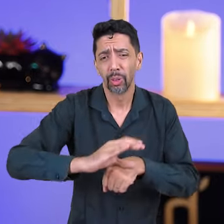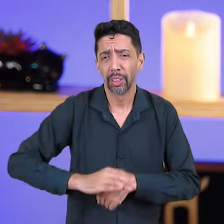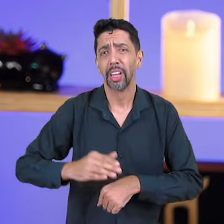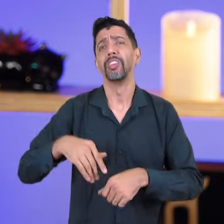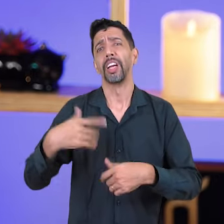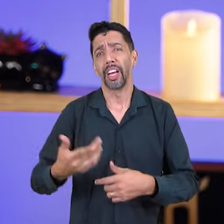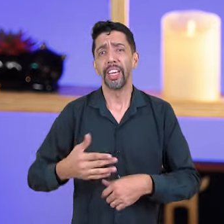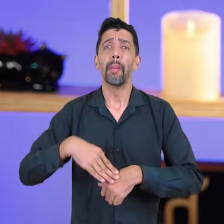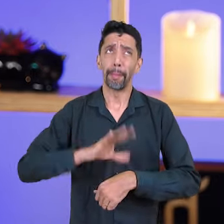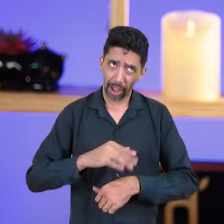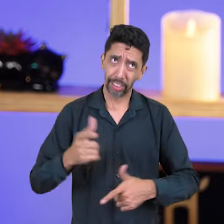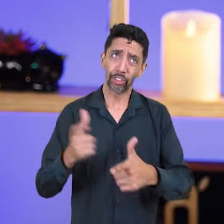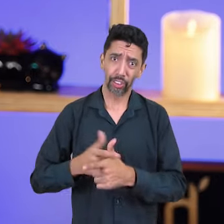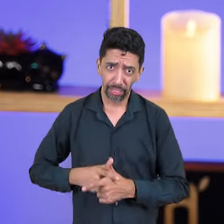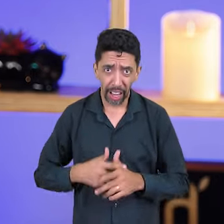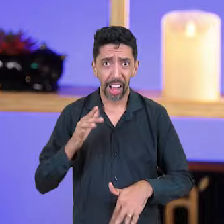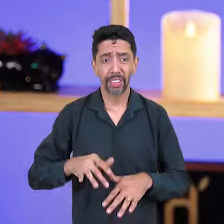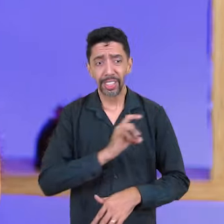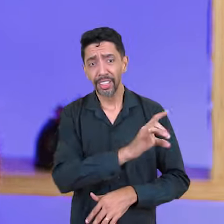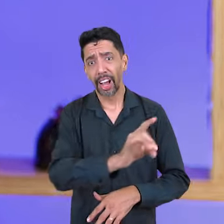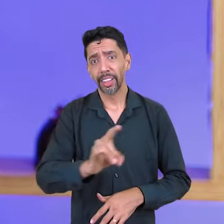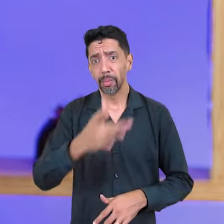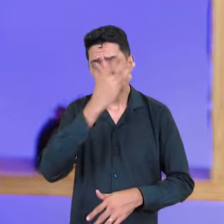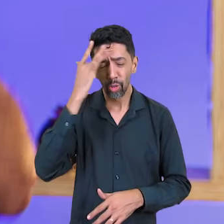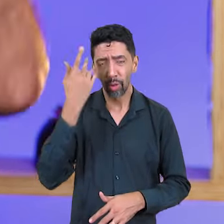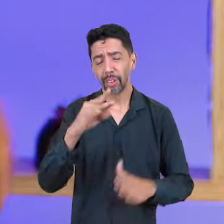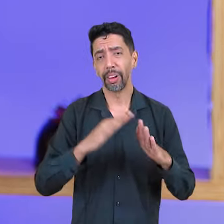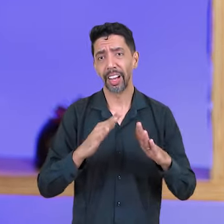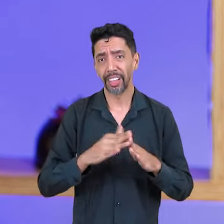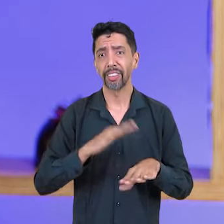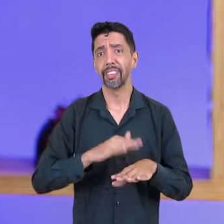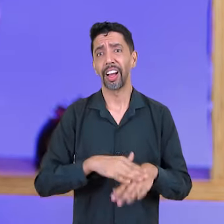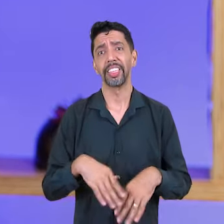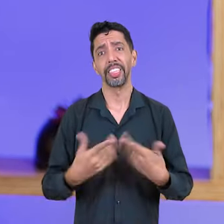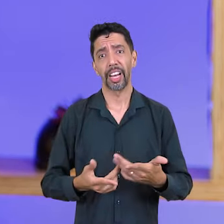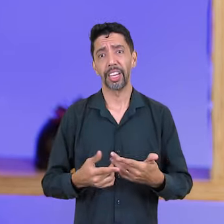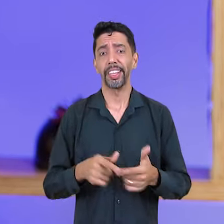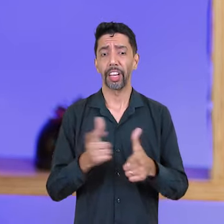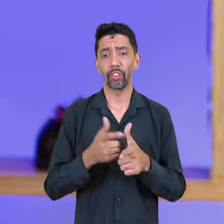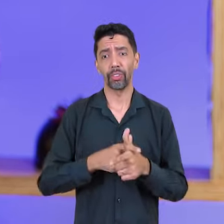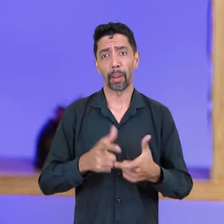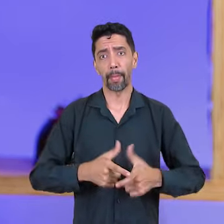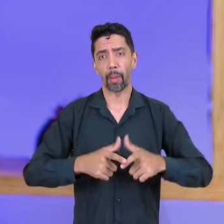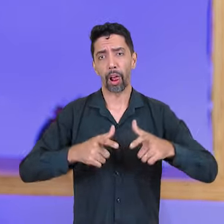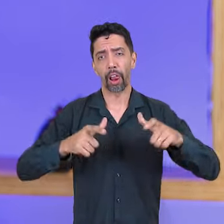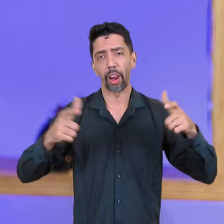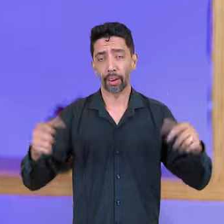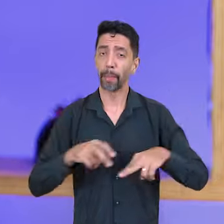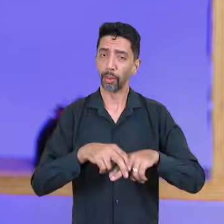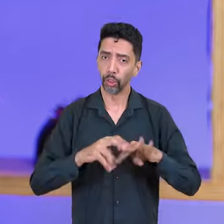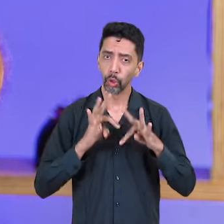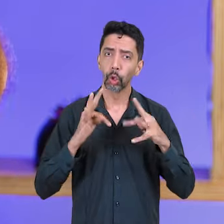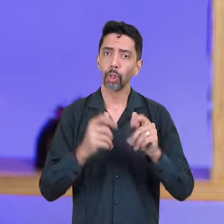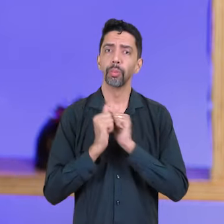é muito provável que todos os familiares estejam fazendo. Por isso, a necessidade de todos estarem na mesma vibe, no mesmo sentido,